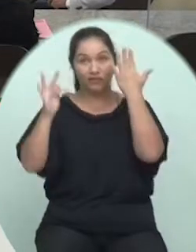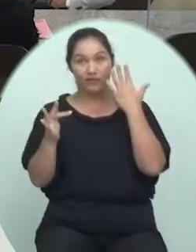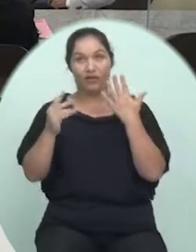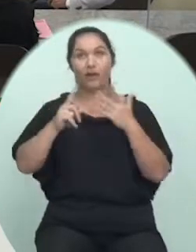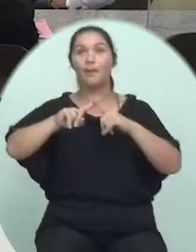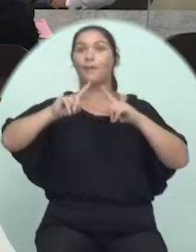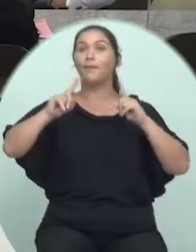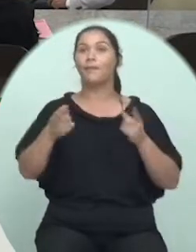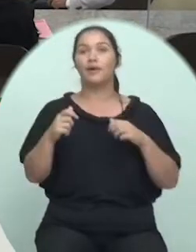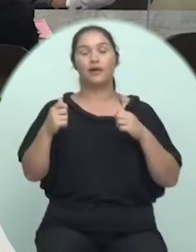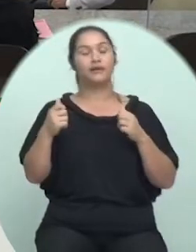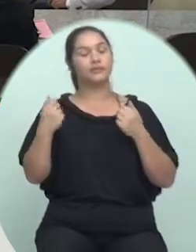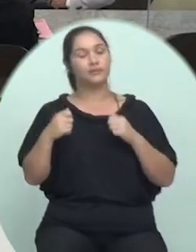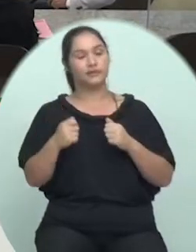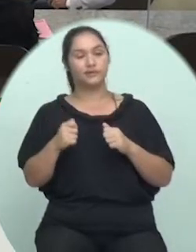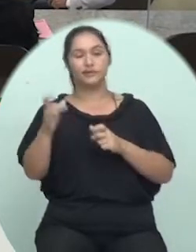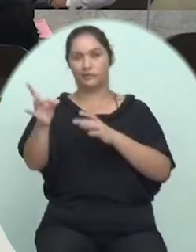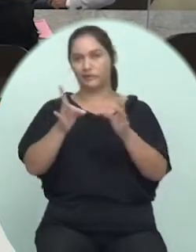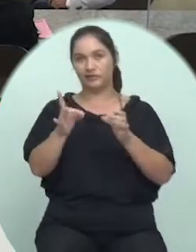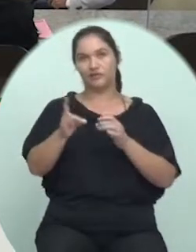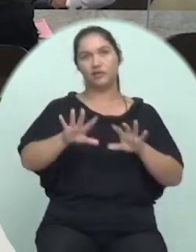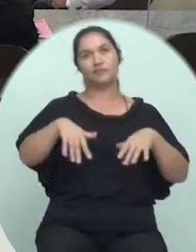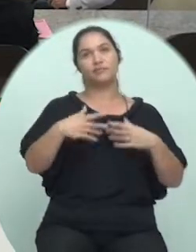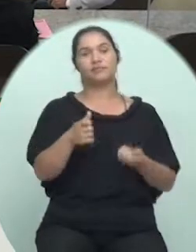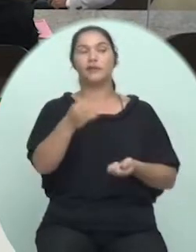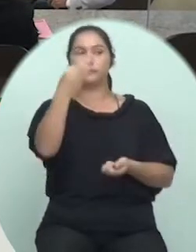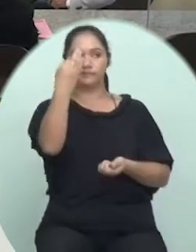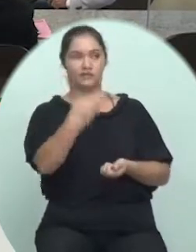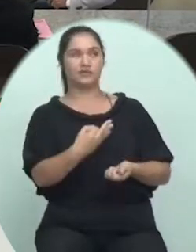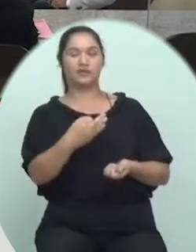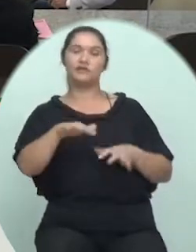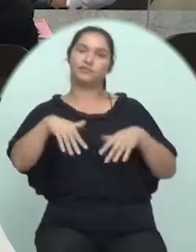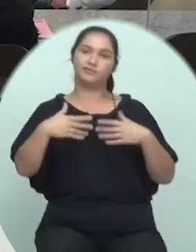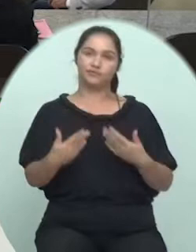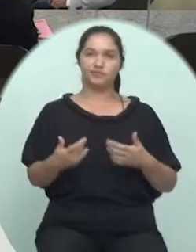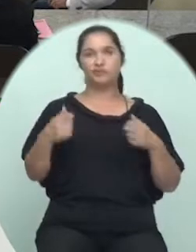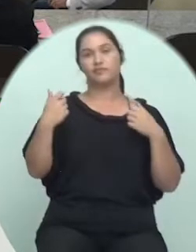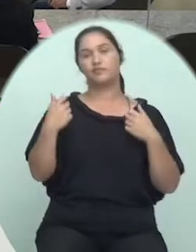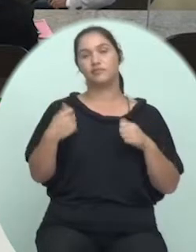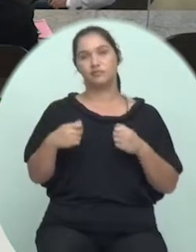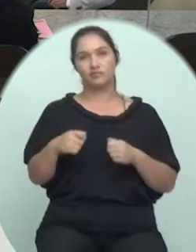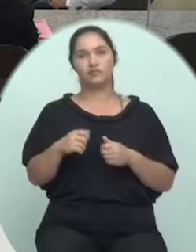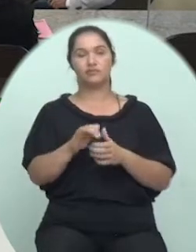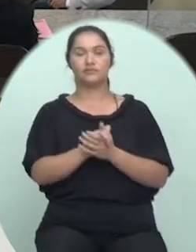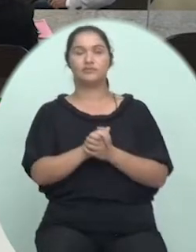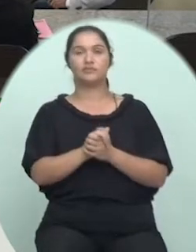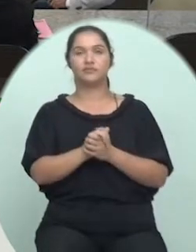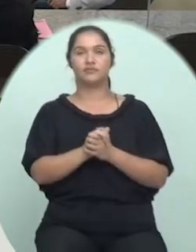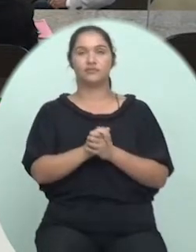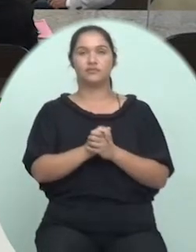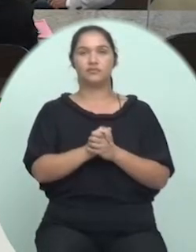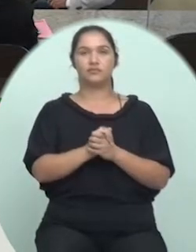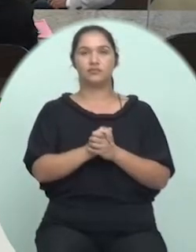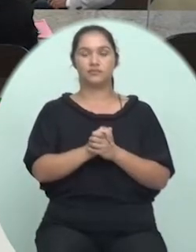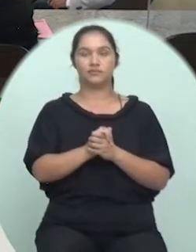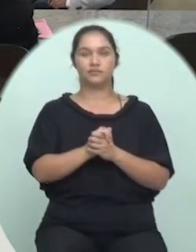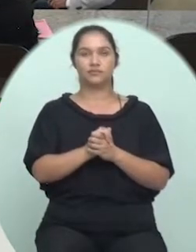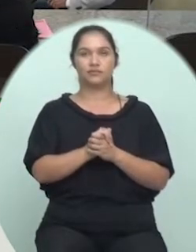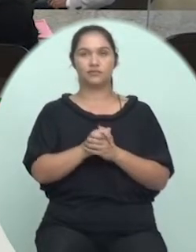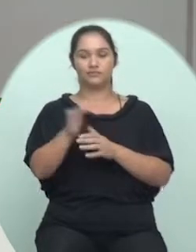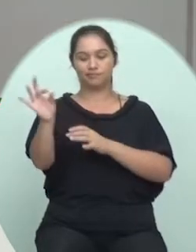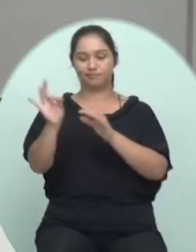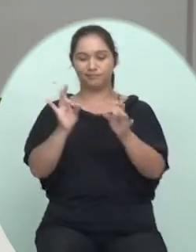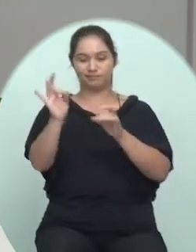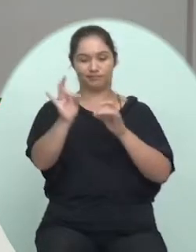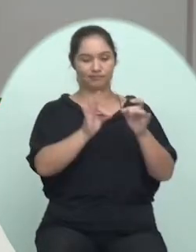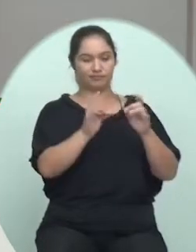com certeza. Por isso que o mapeamento estratégico e a logística ela tem que ser embasada com relação às unidades e os